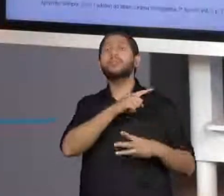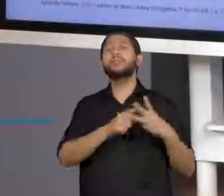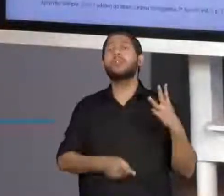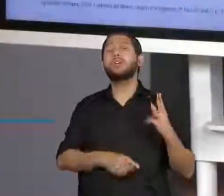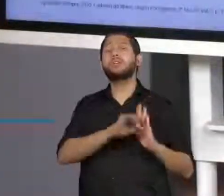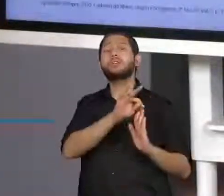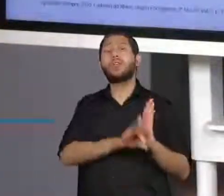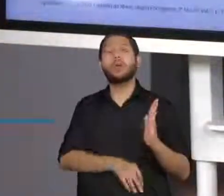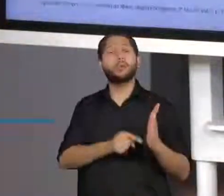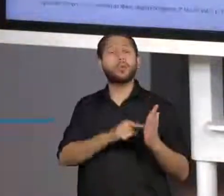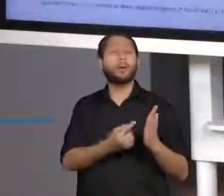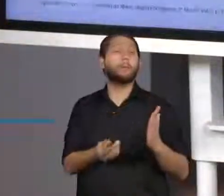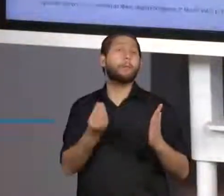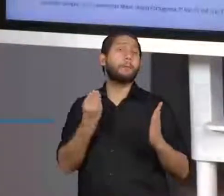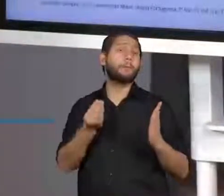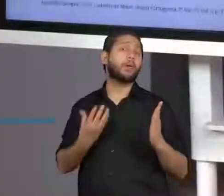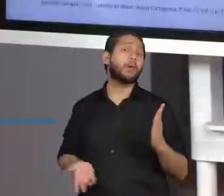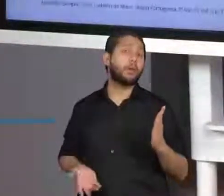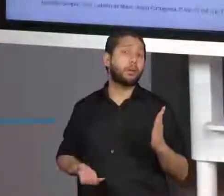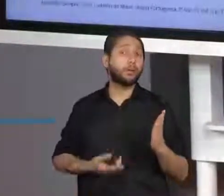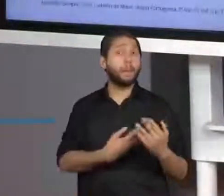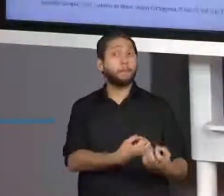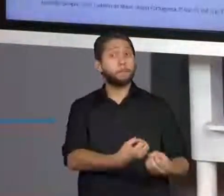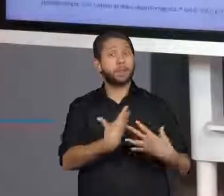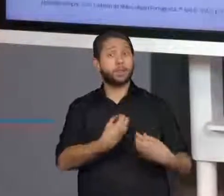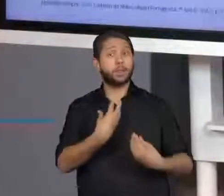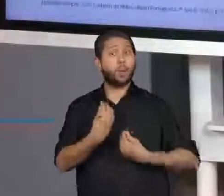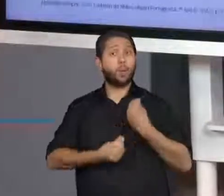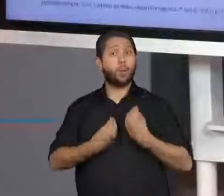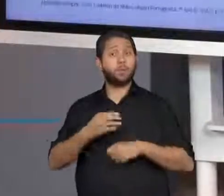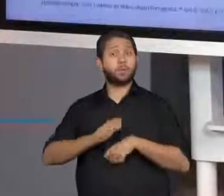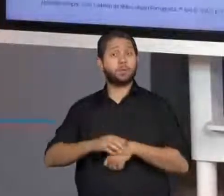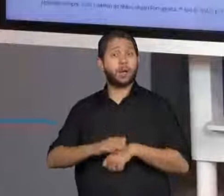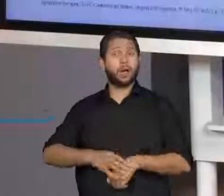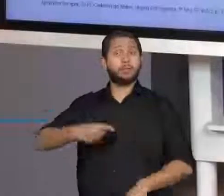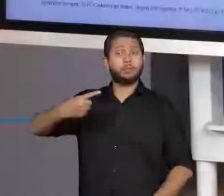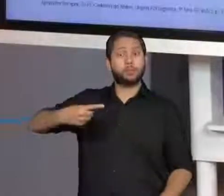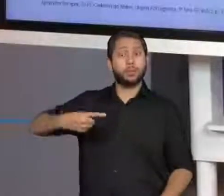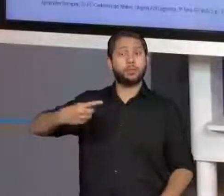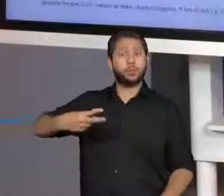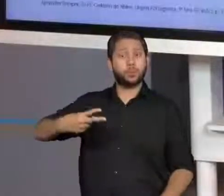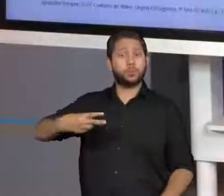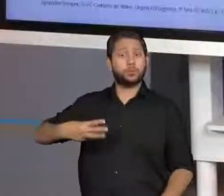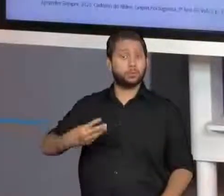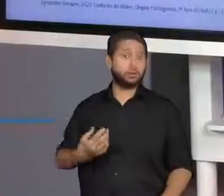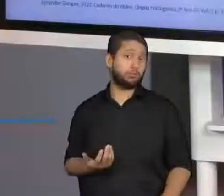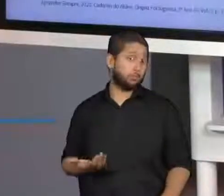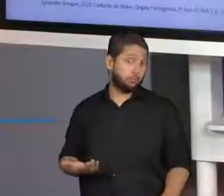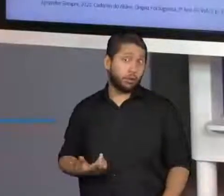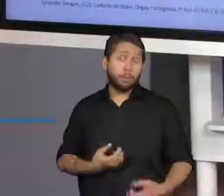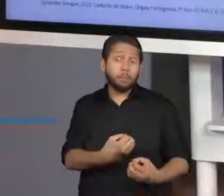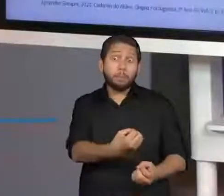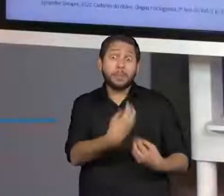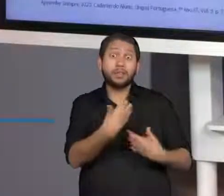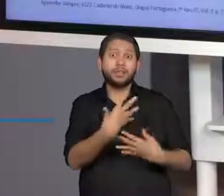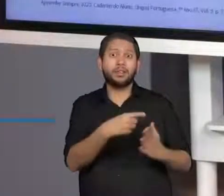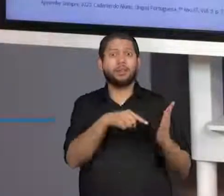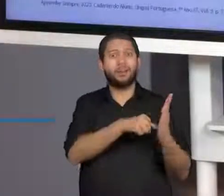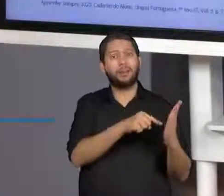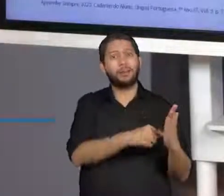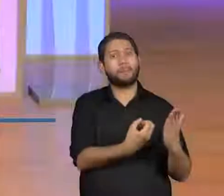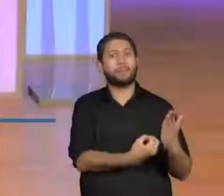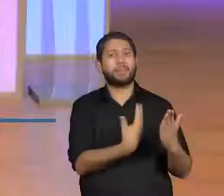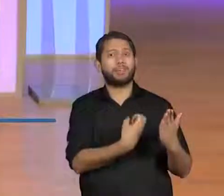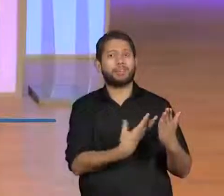instruindo o passo a passo que você deve fazer. Assim como no jogo, assim como no passo a passo de uma montagem de algo,